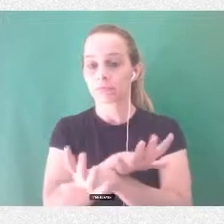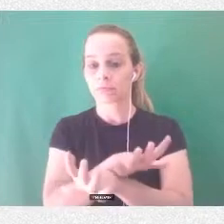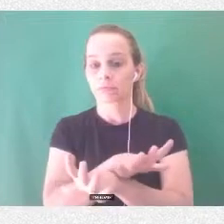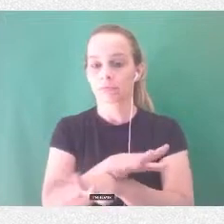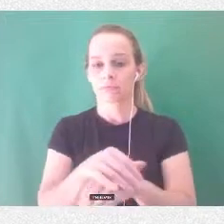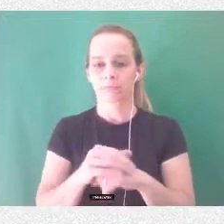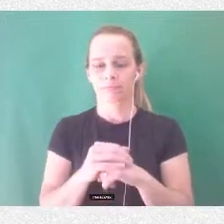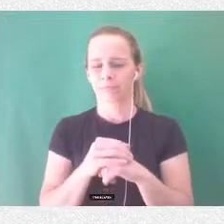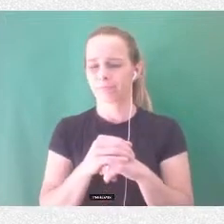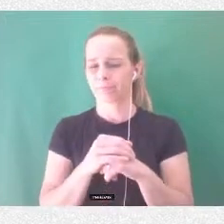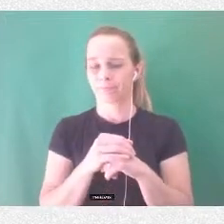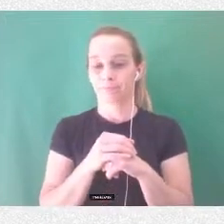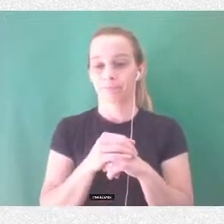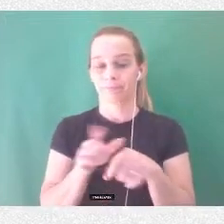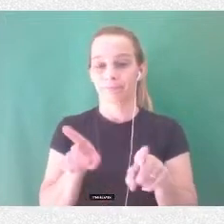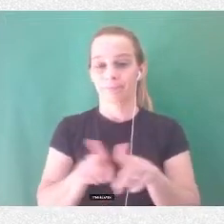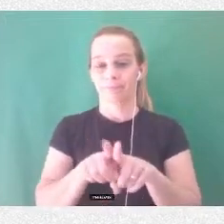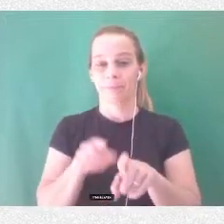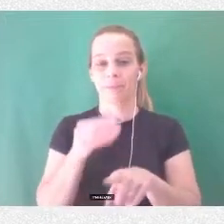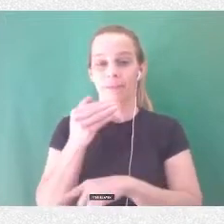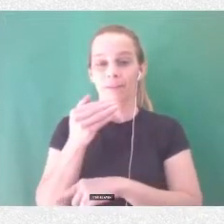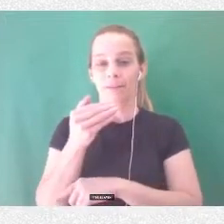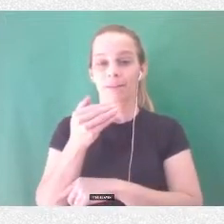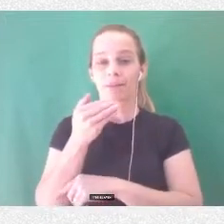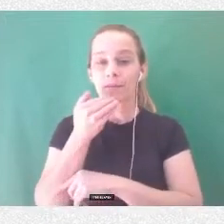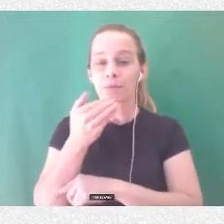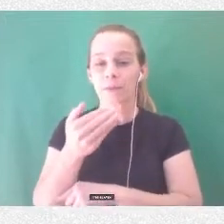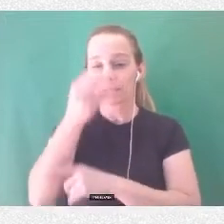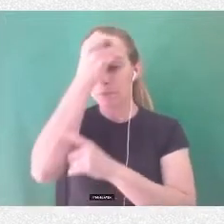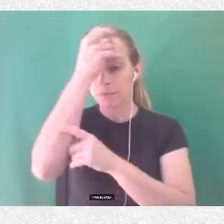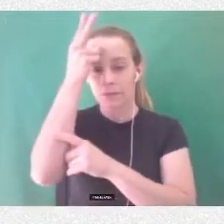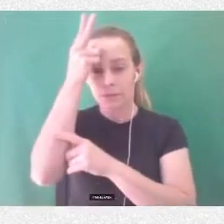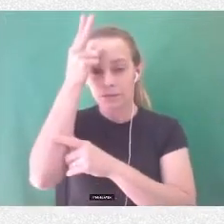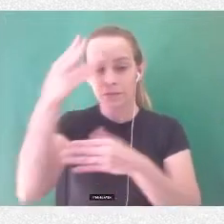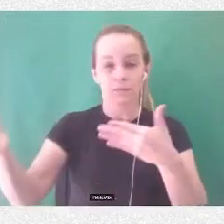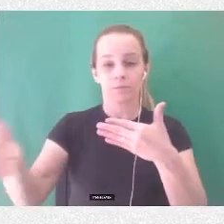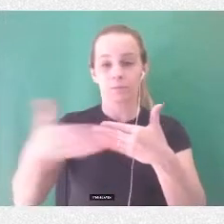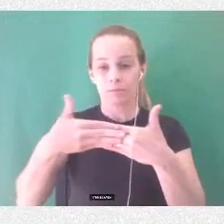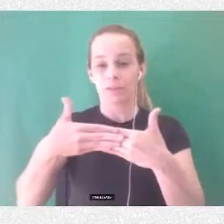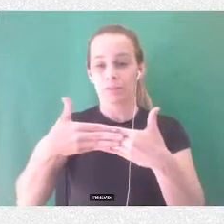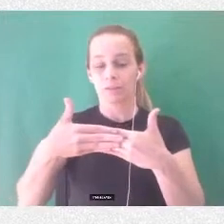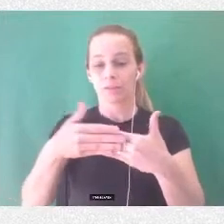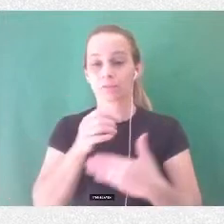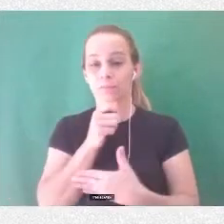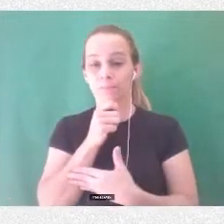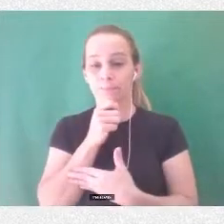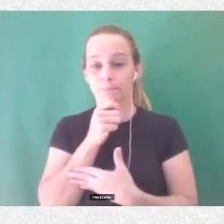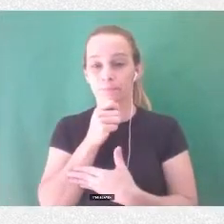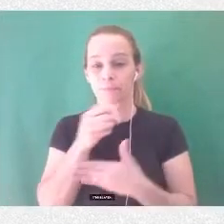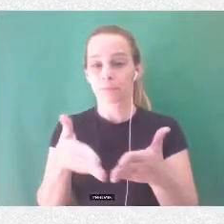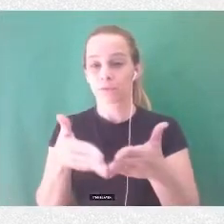Eu só peço a gentileza que o pessoal da Prefeitura de Toledo feche o microfone, por favor.